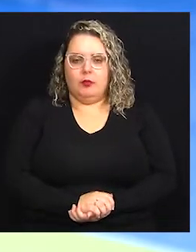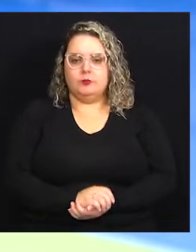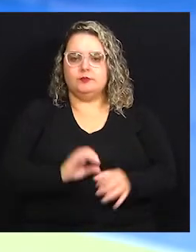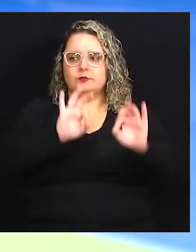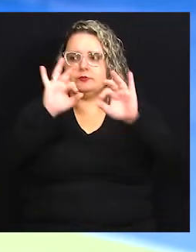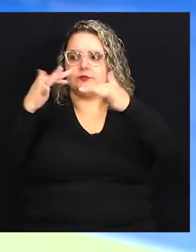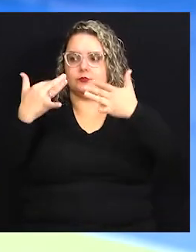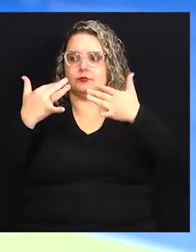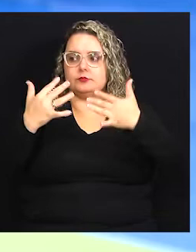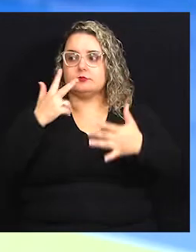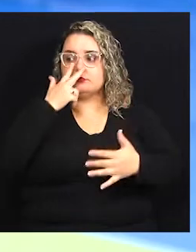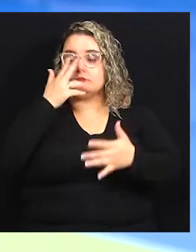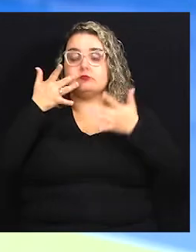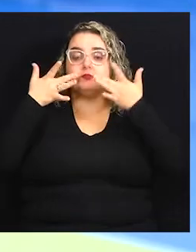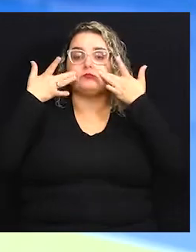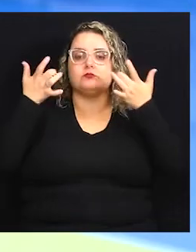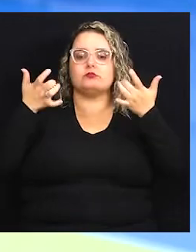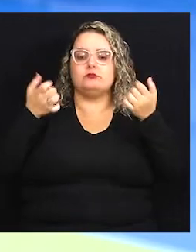isso aqui de uma peça de teatro, né?